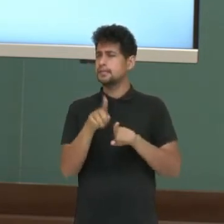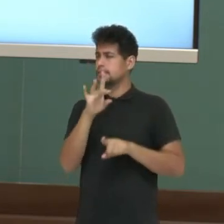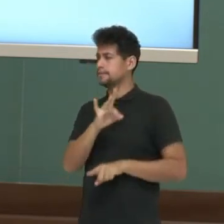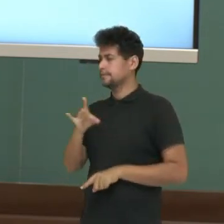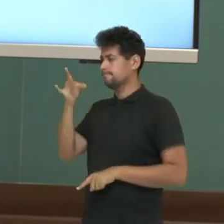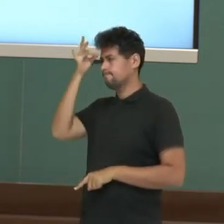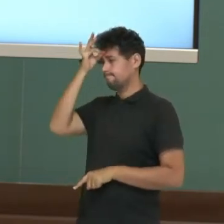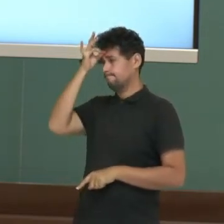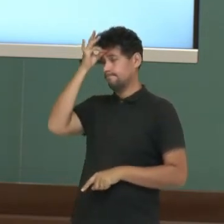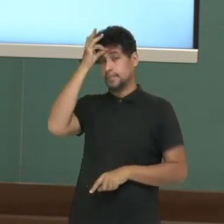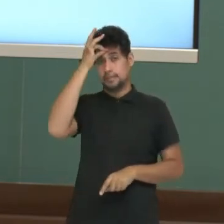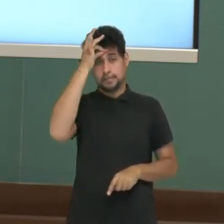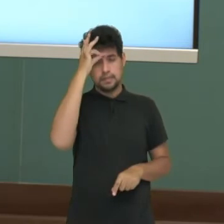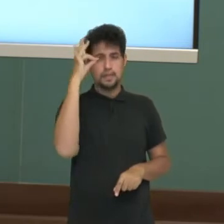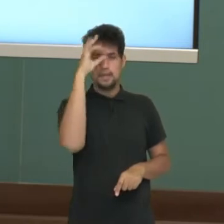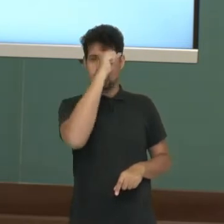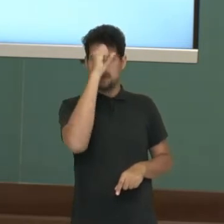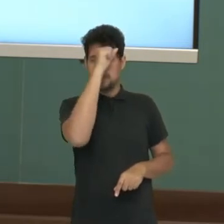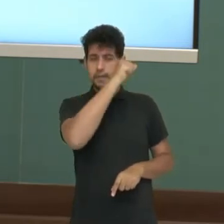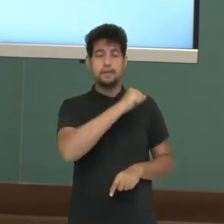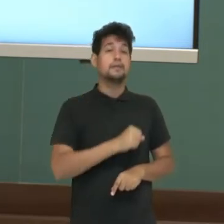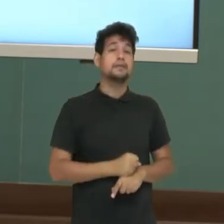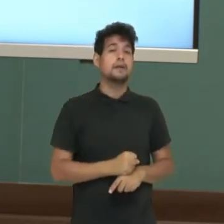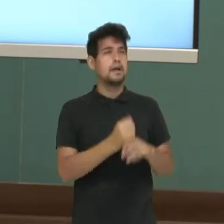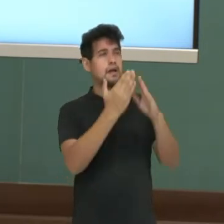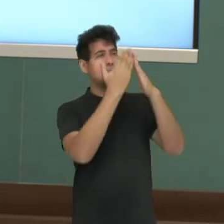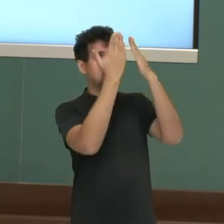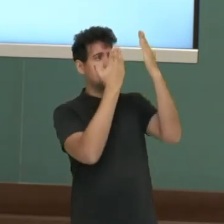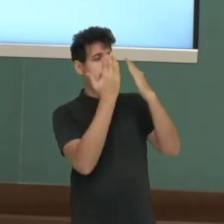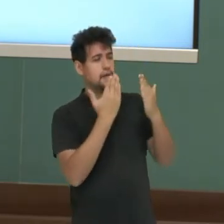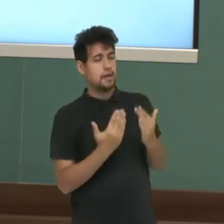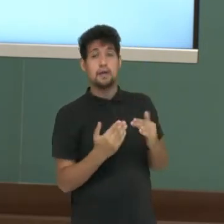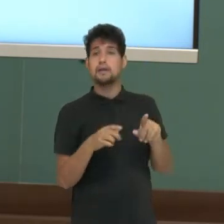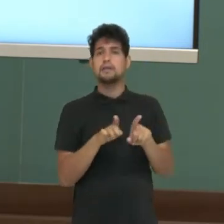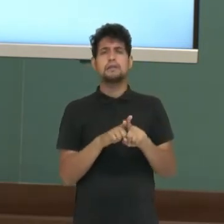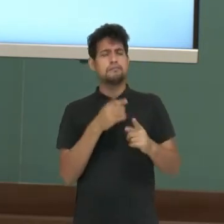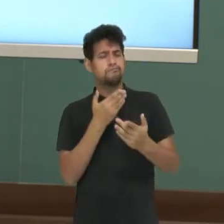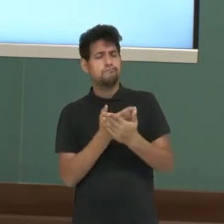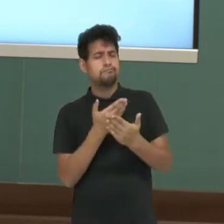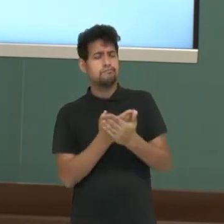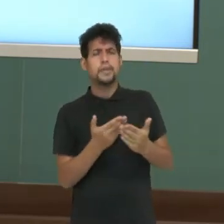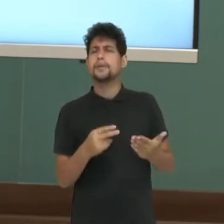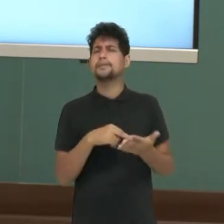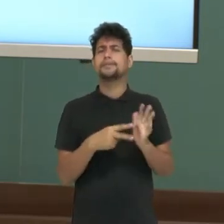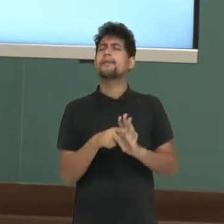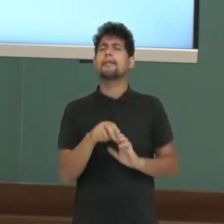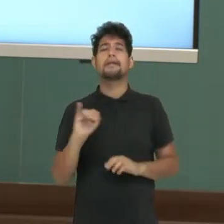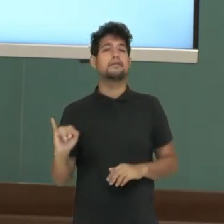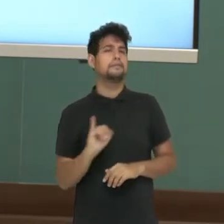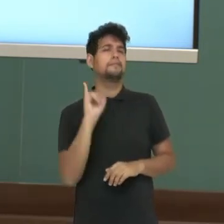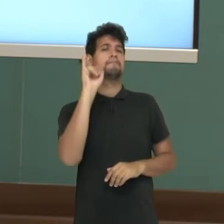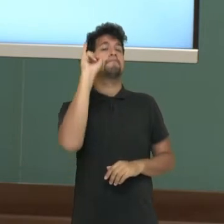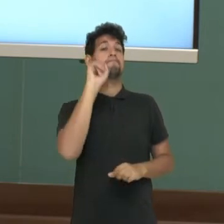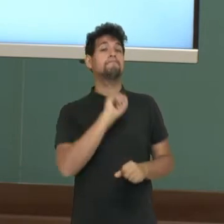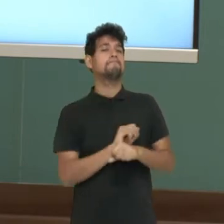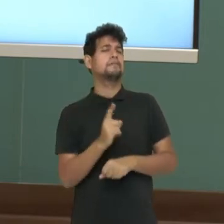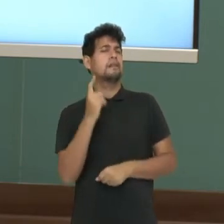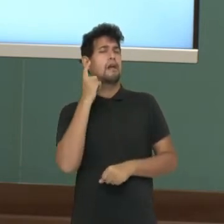do que a gente viu até o momento. Analisando o que estudamos até agora, é importante pensarmos então